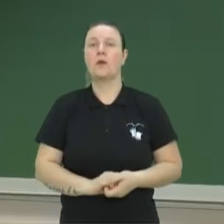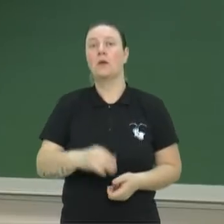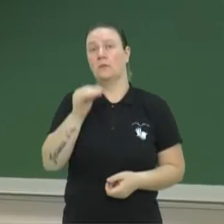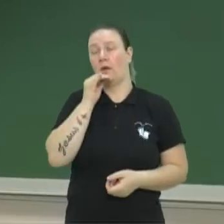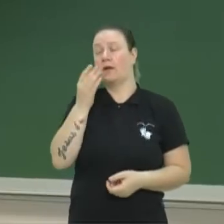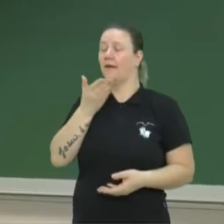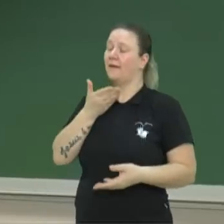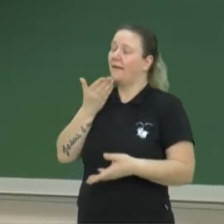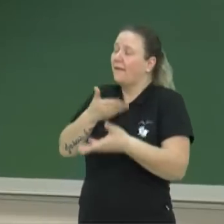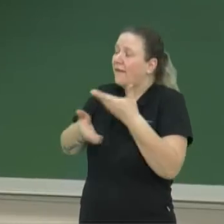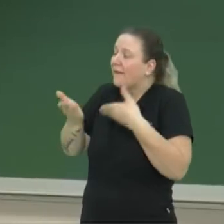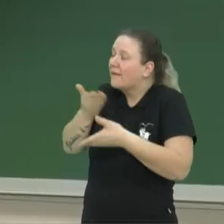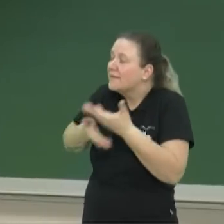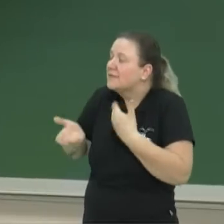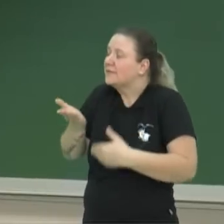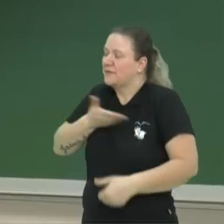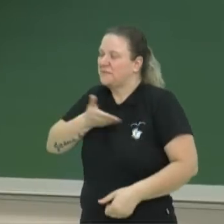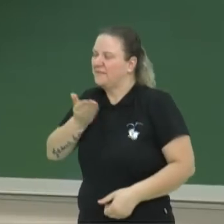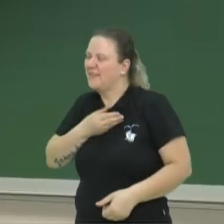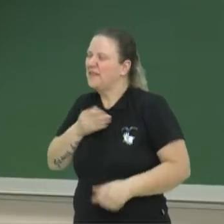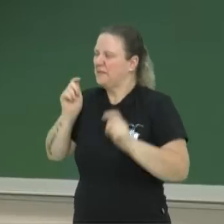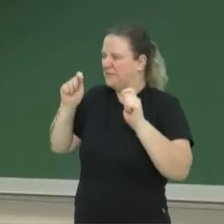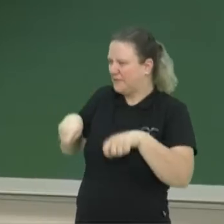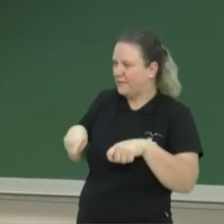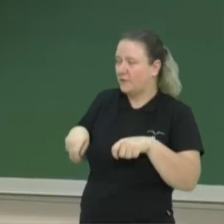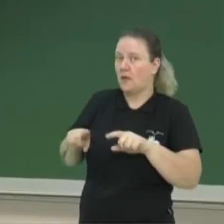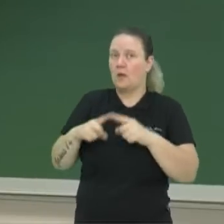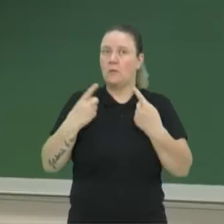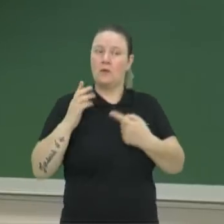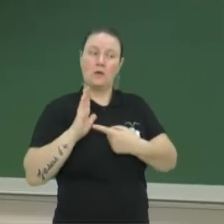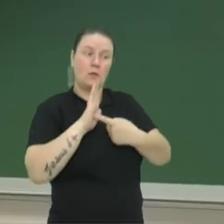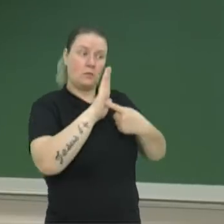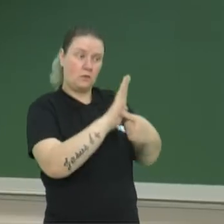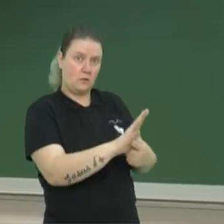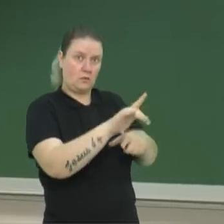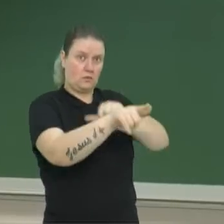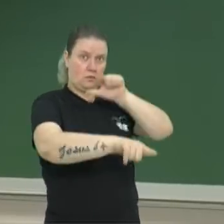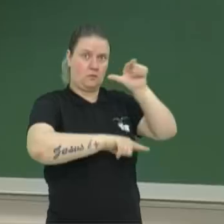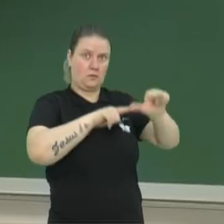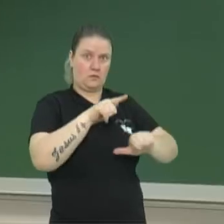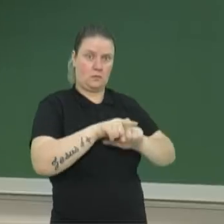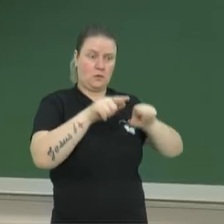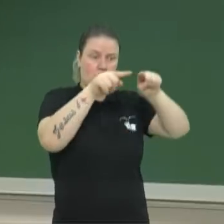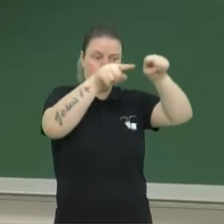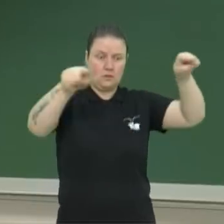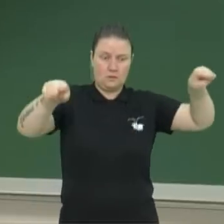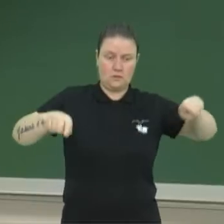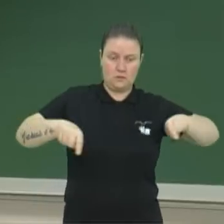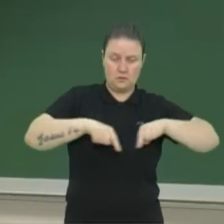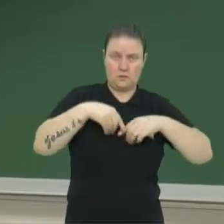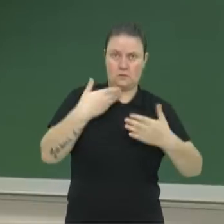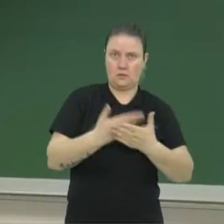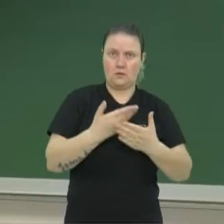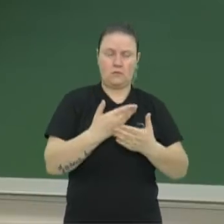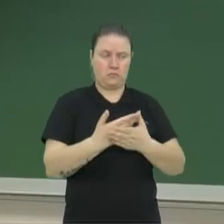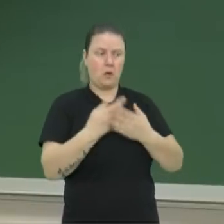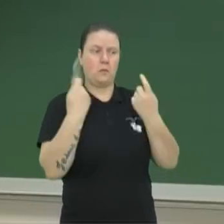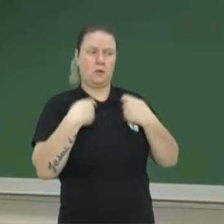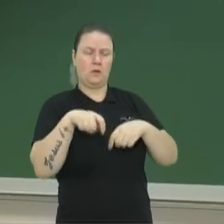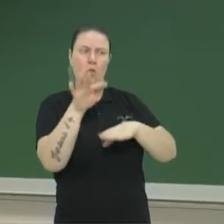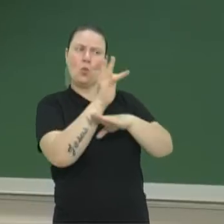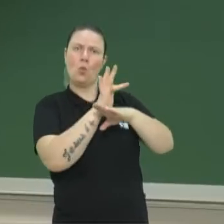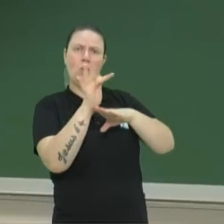norma padrão, eu posso usar algumas gírias. Agora, quando eu estou apresentando um trabalho escolar, por exemplo, o ideal é usar a norma padrão,